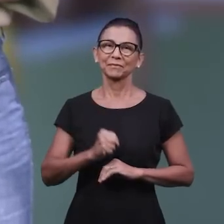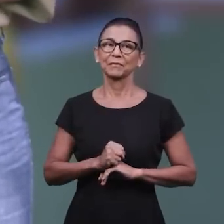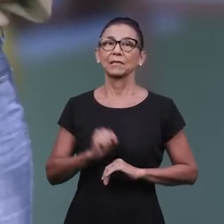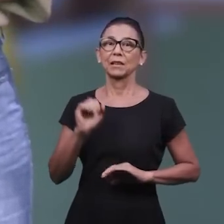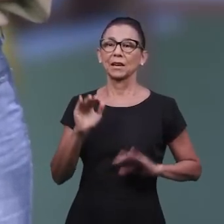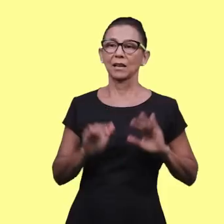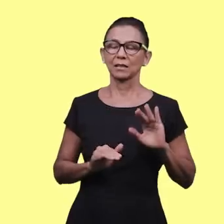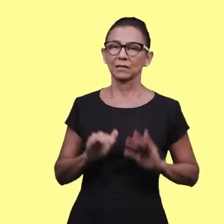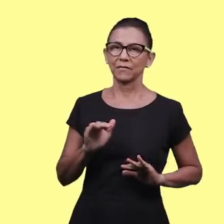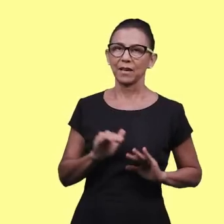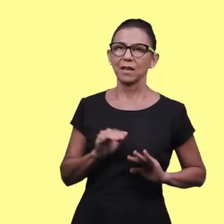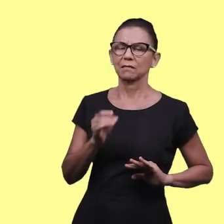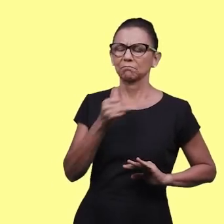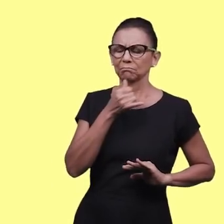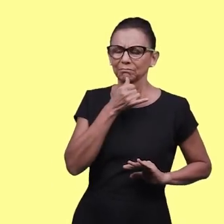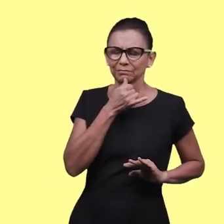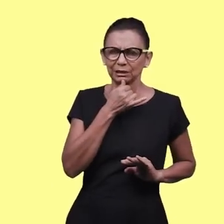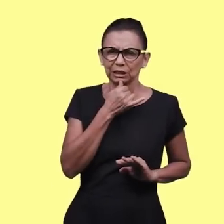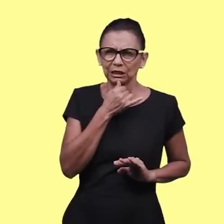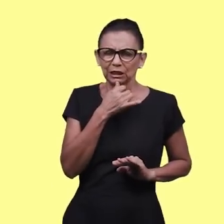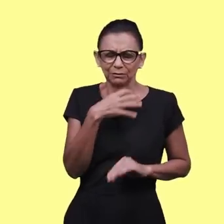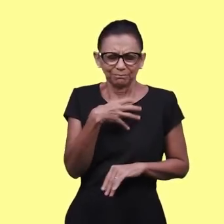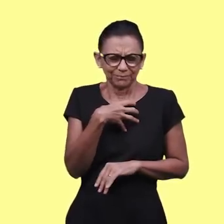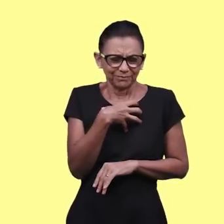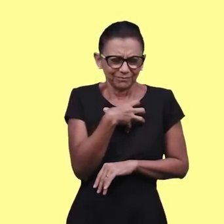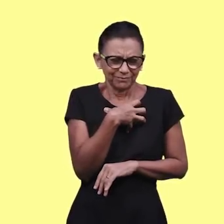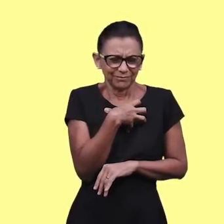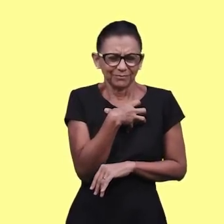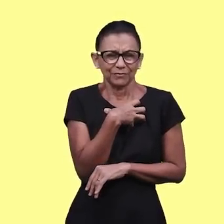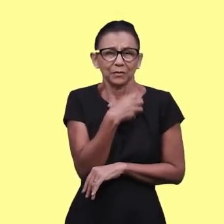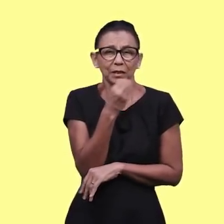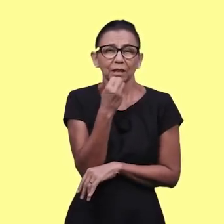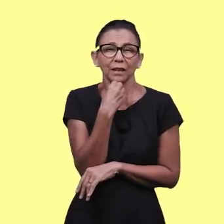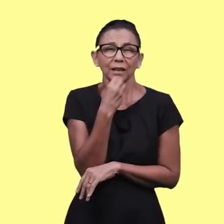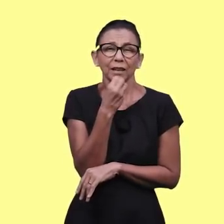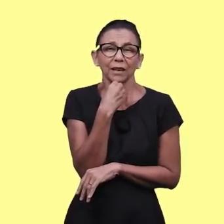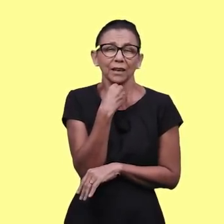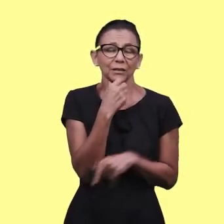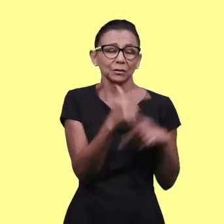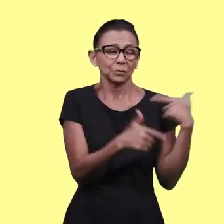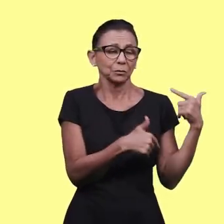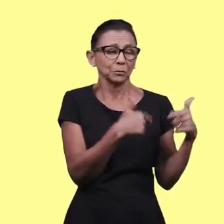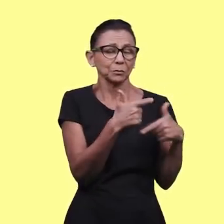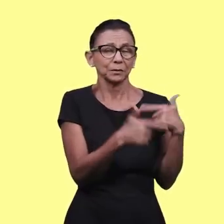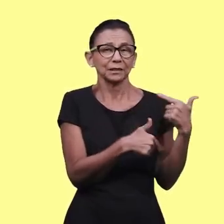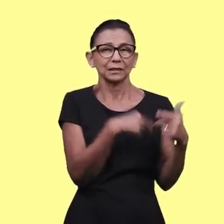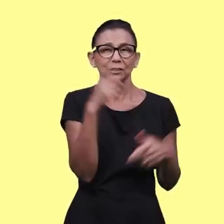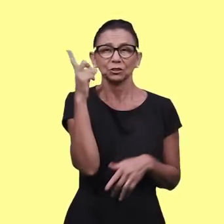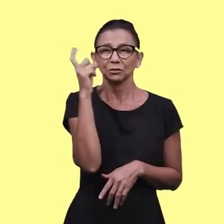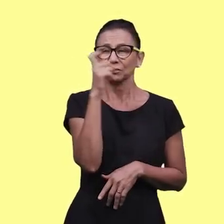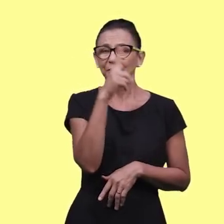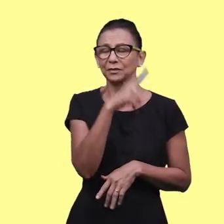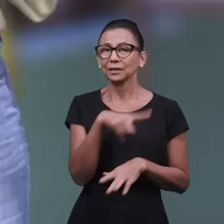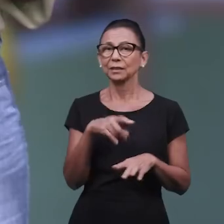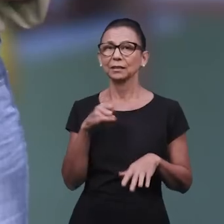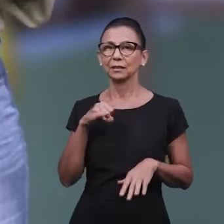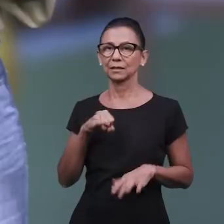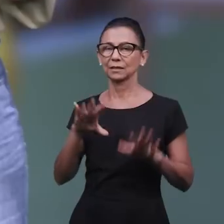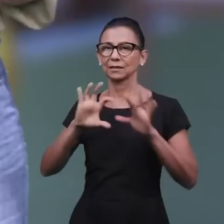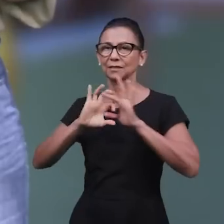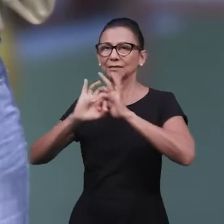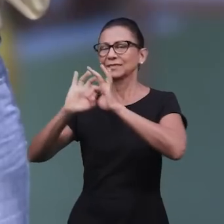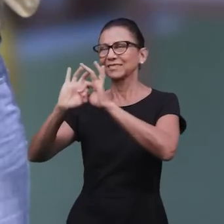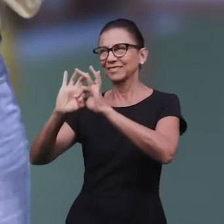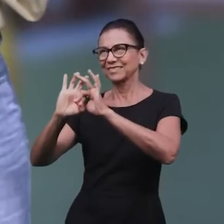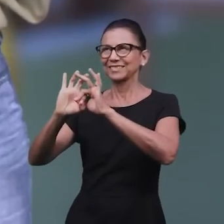vezes ficamos tristes e nos sentimos fracos diante das lutas. Mas se temos comunhão com